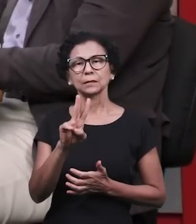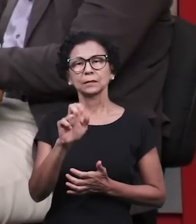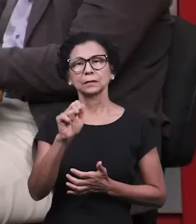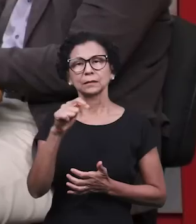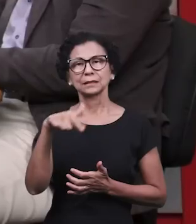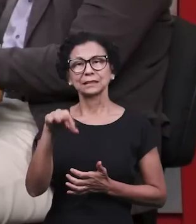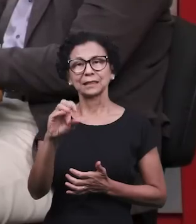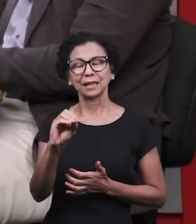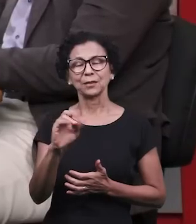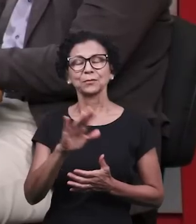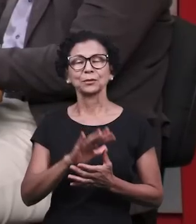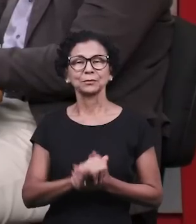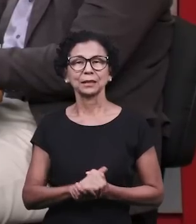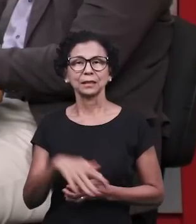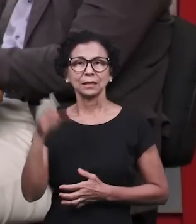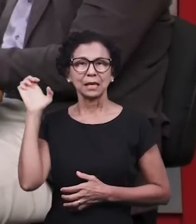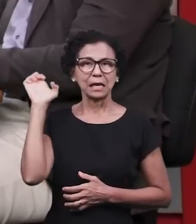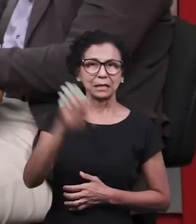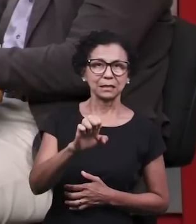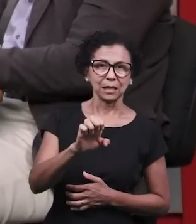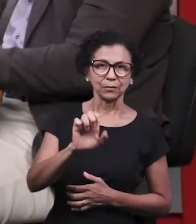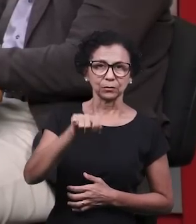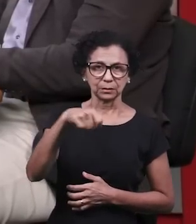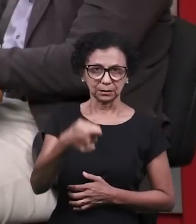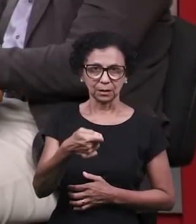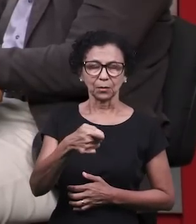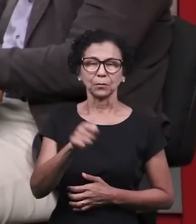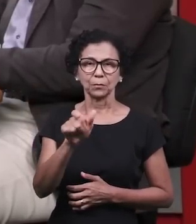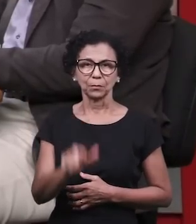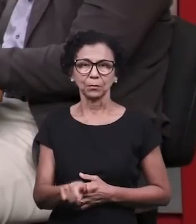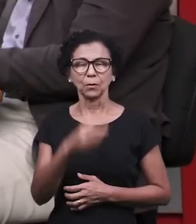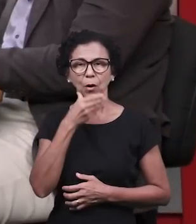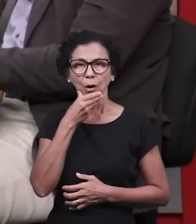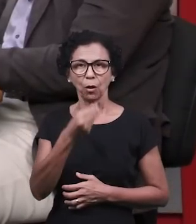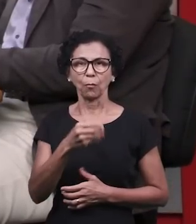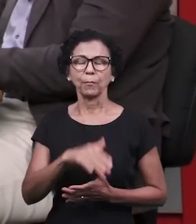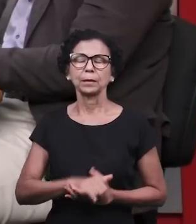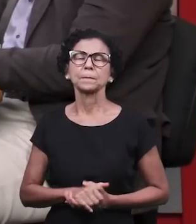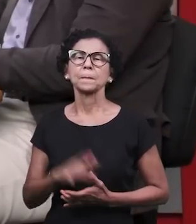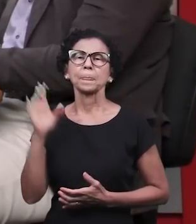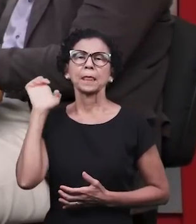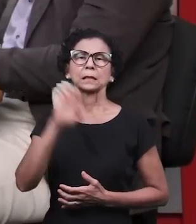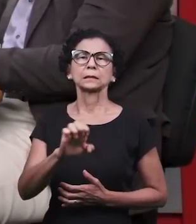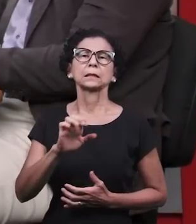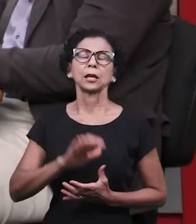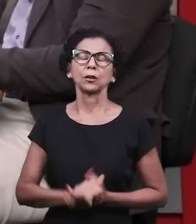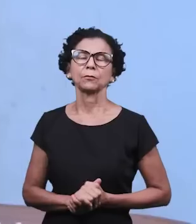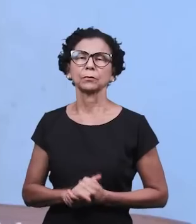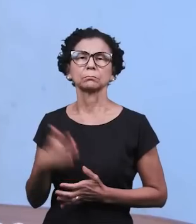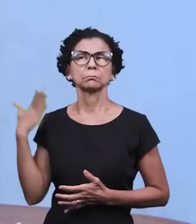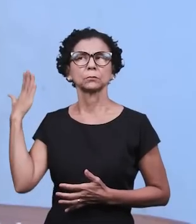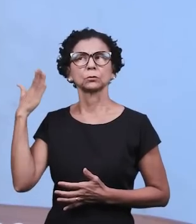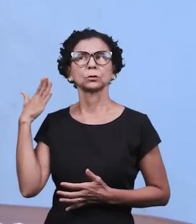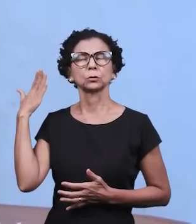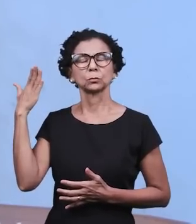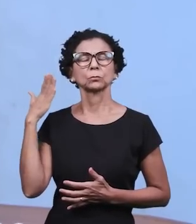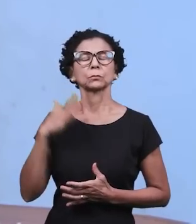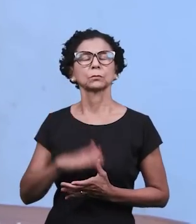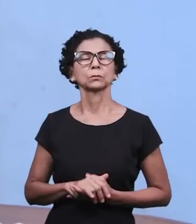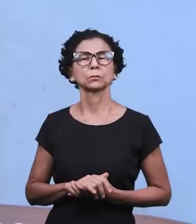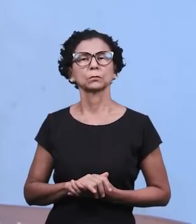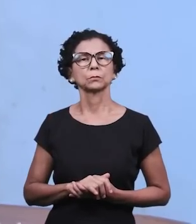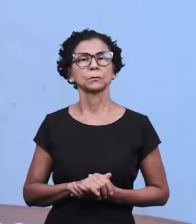para assim acontecer. Então, por certo, Abraão foi gerado quando Terá tinha mais